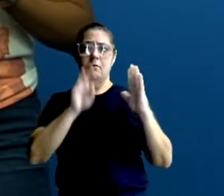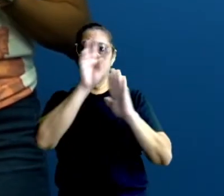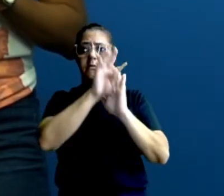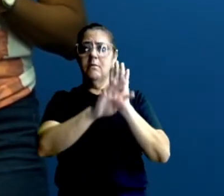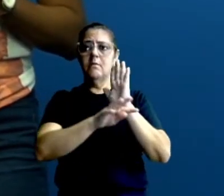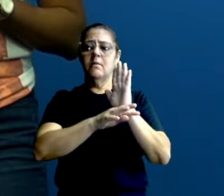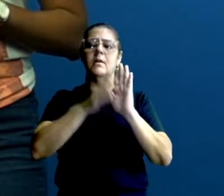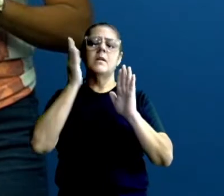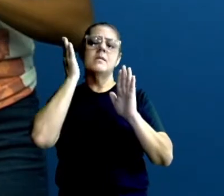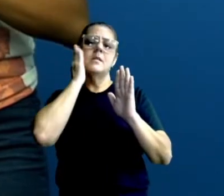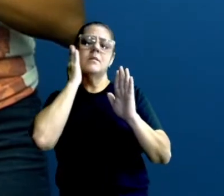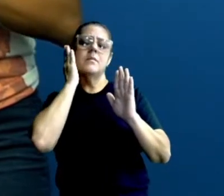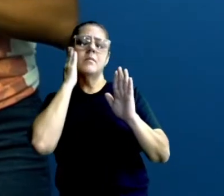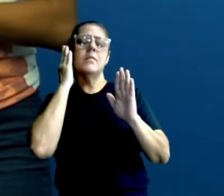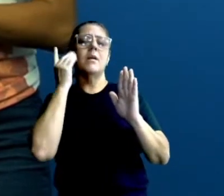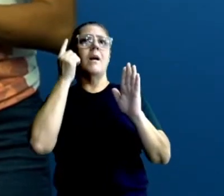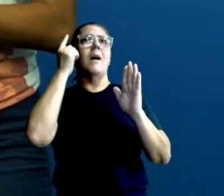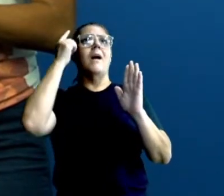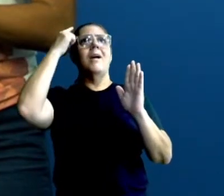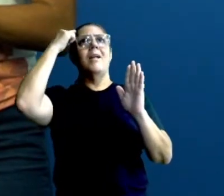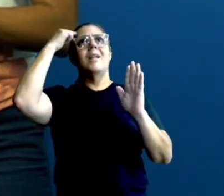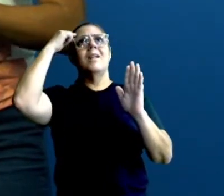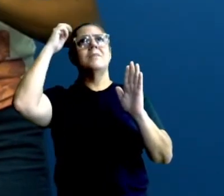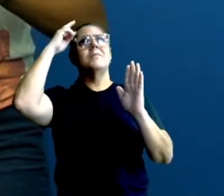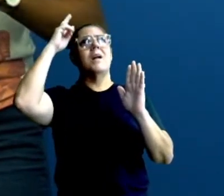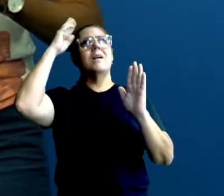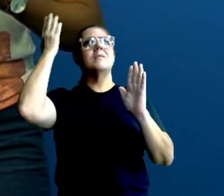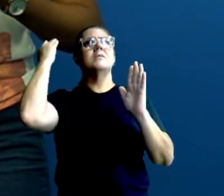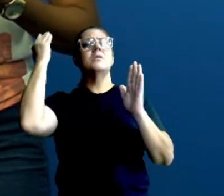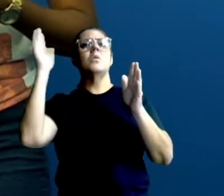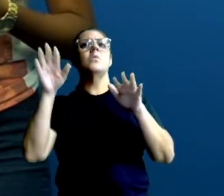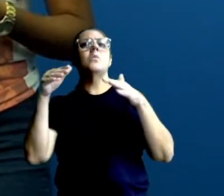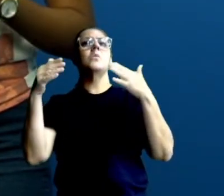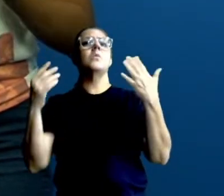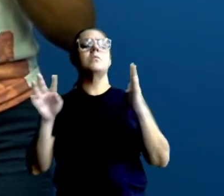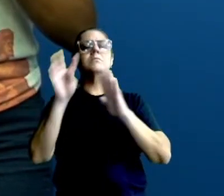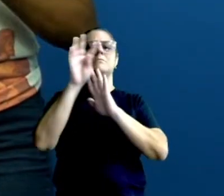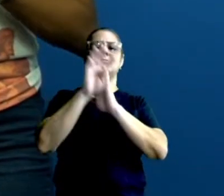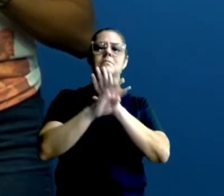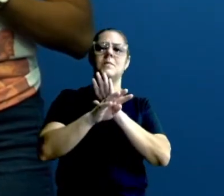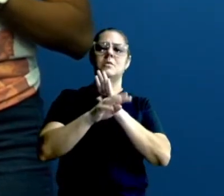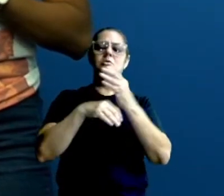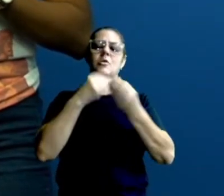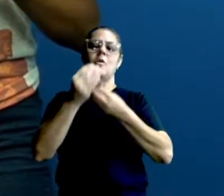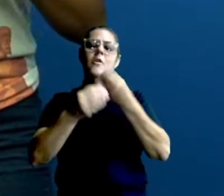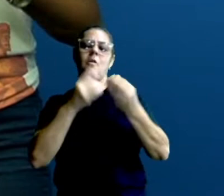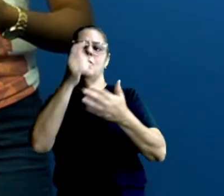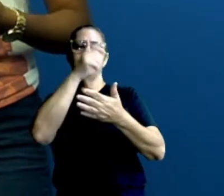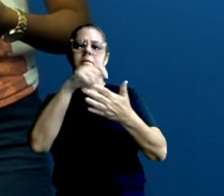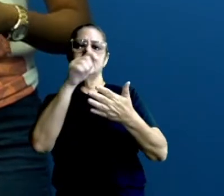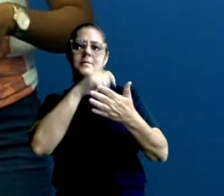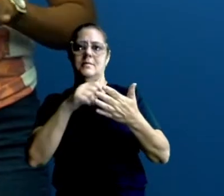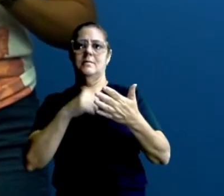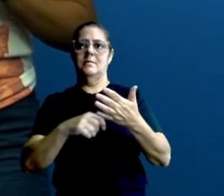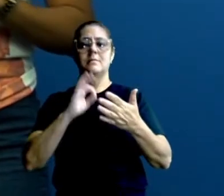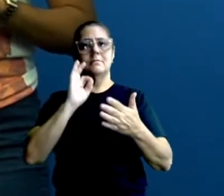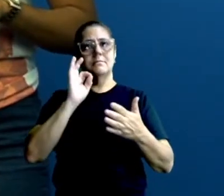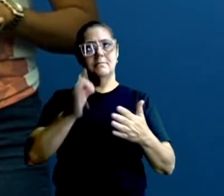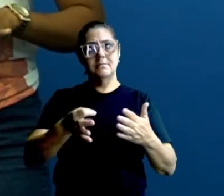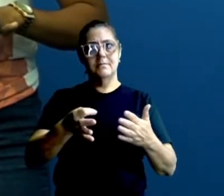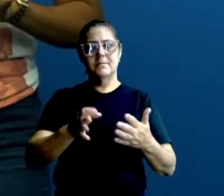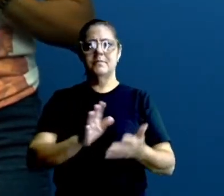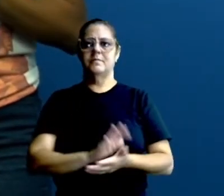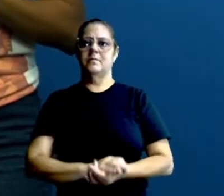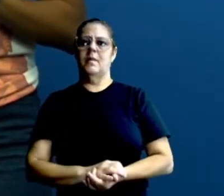um texto você já vai saber qual o tipo de texto e como você vai escrever esse parágrafo certo